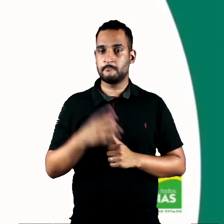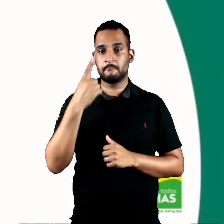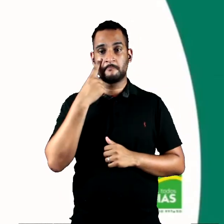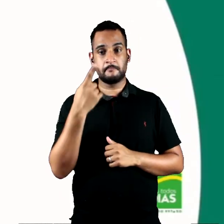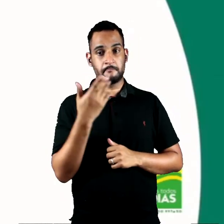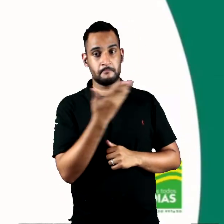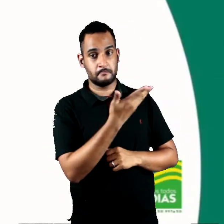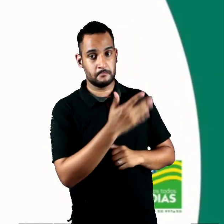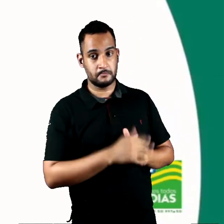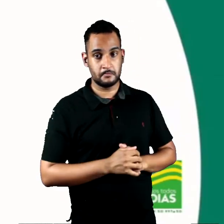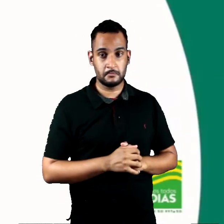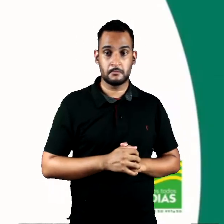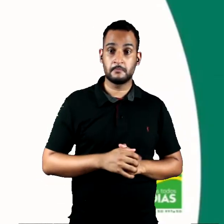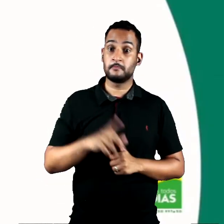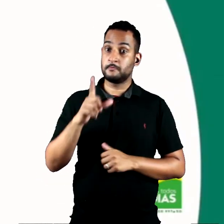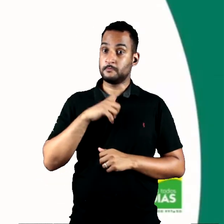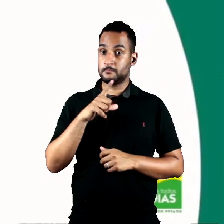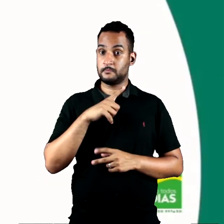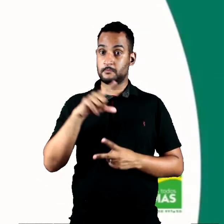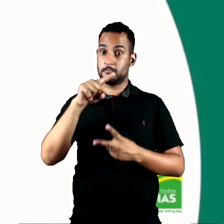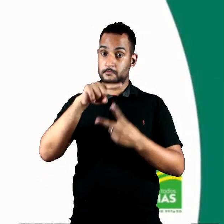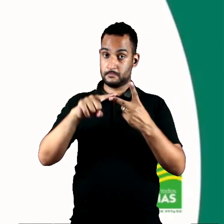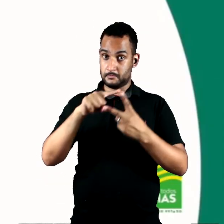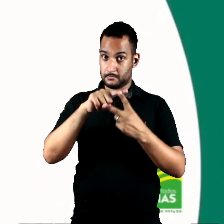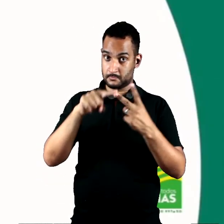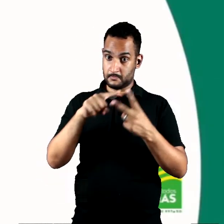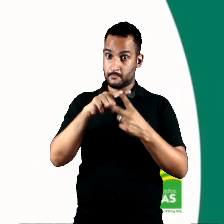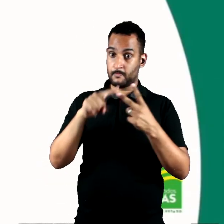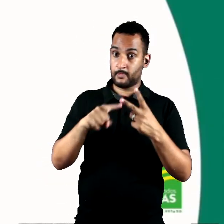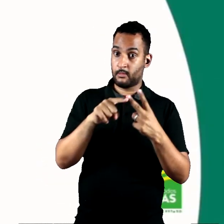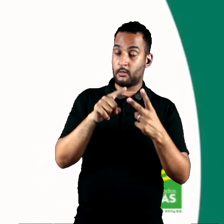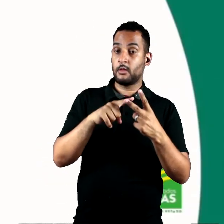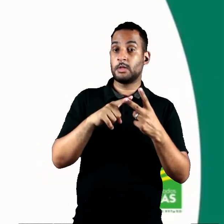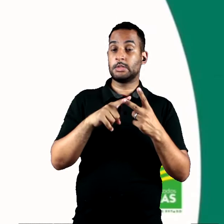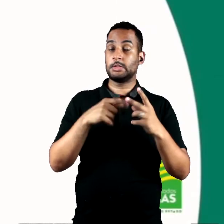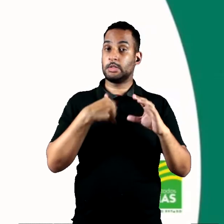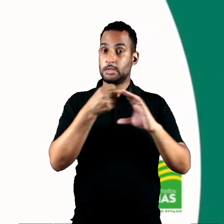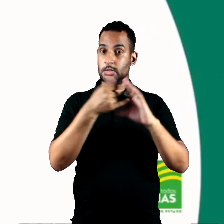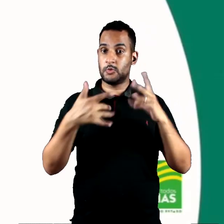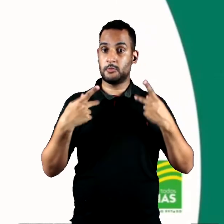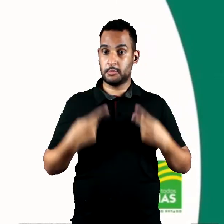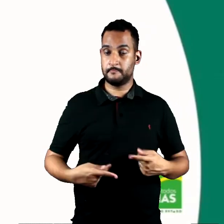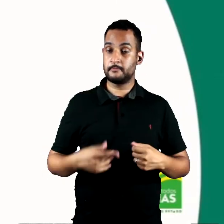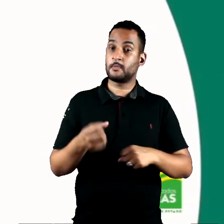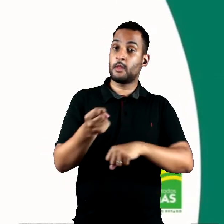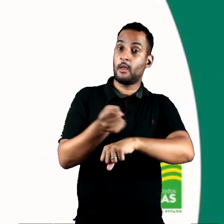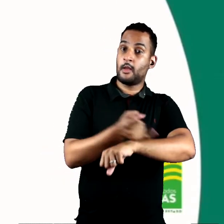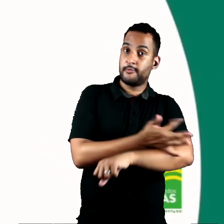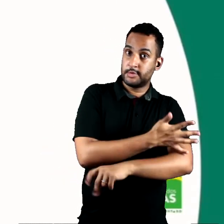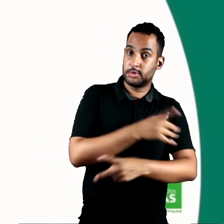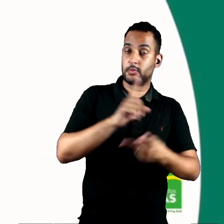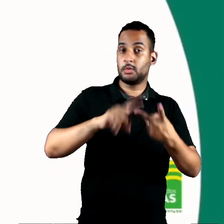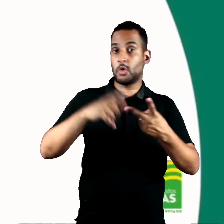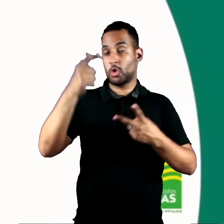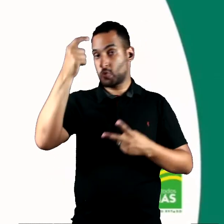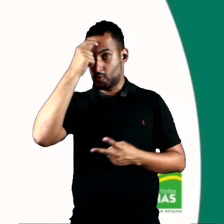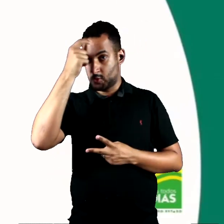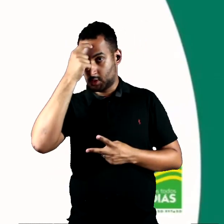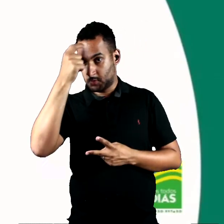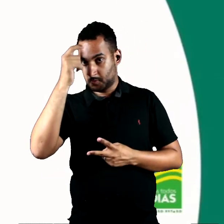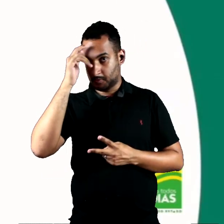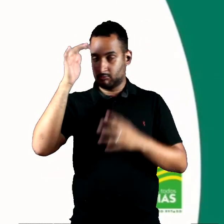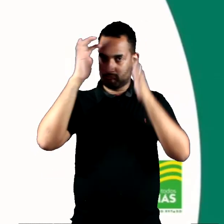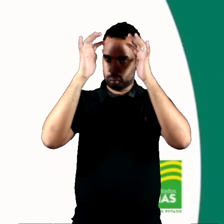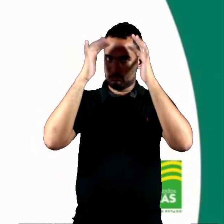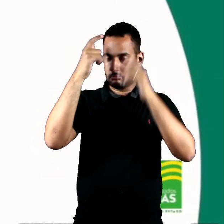slide, aqui temos dois aspectos da dimensão humana: afetiva e cognitiva.